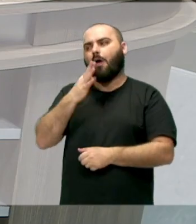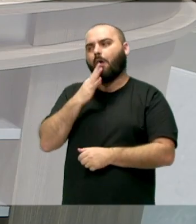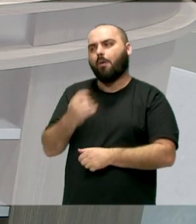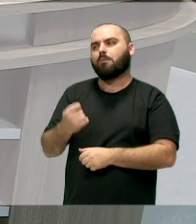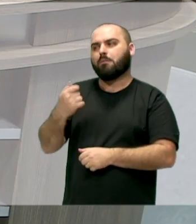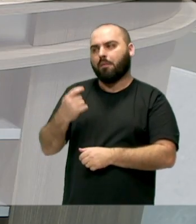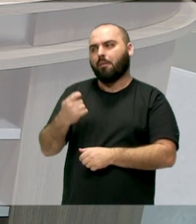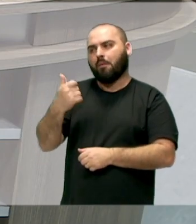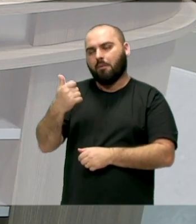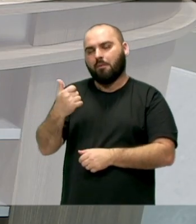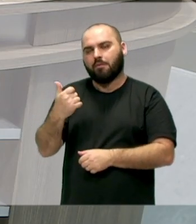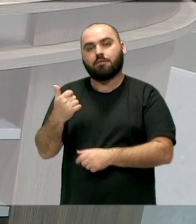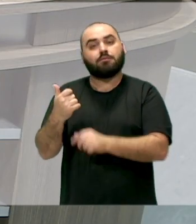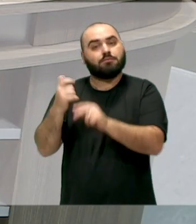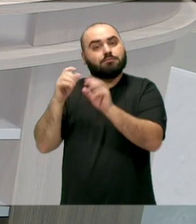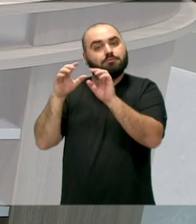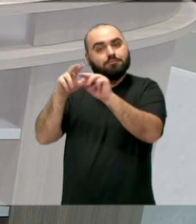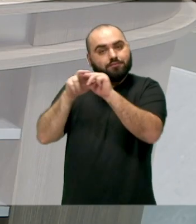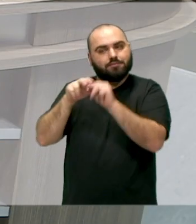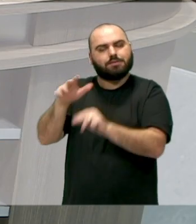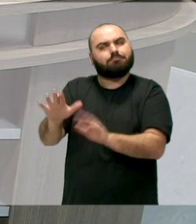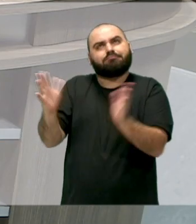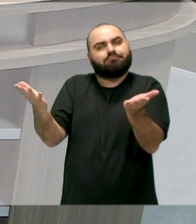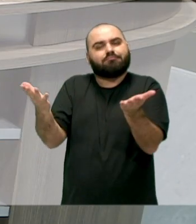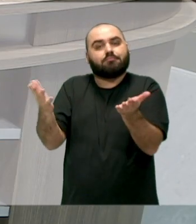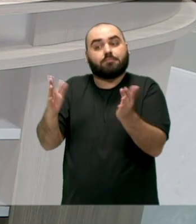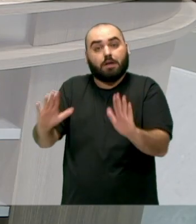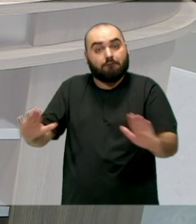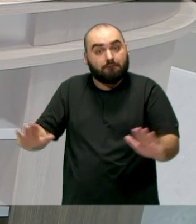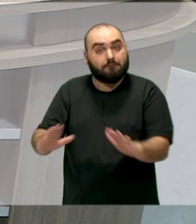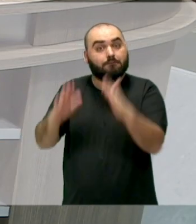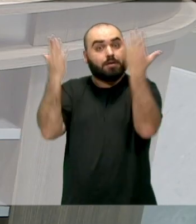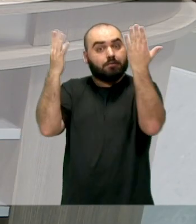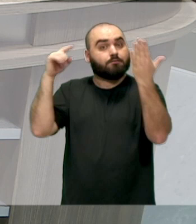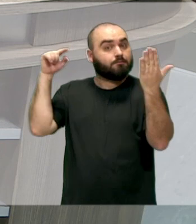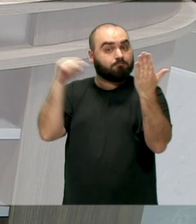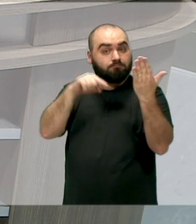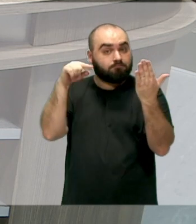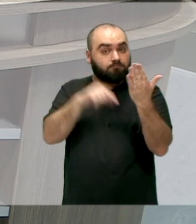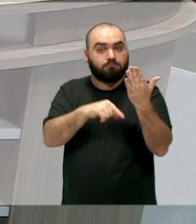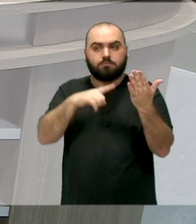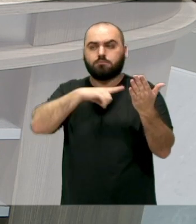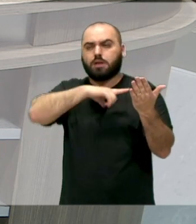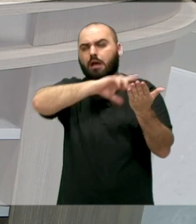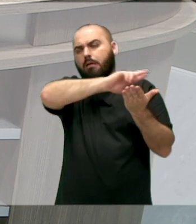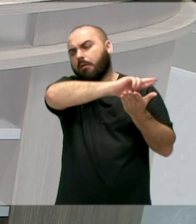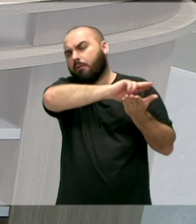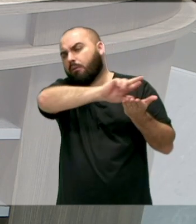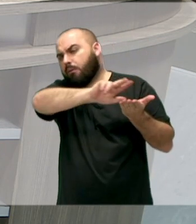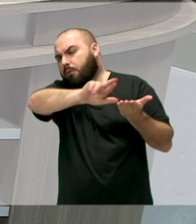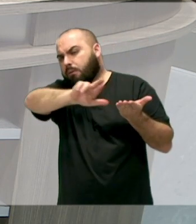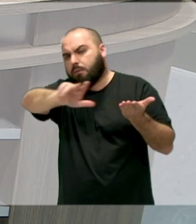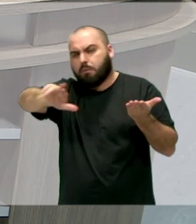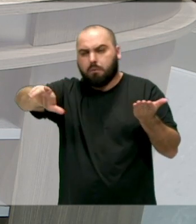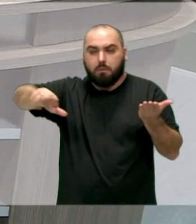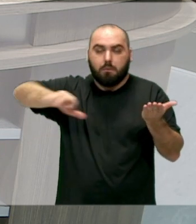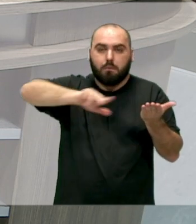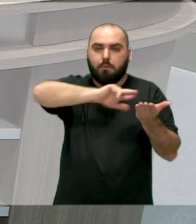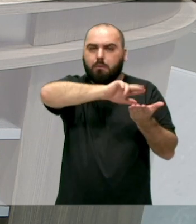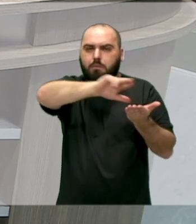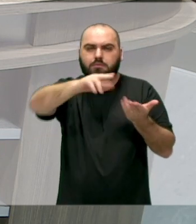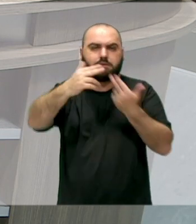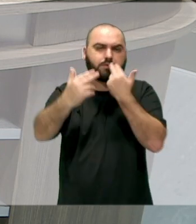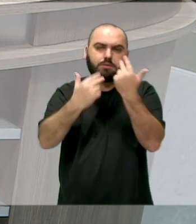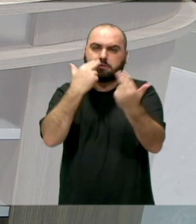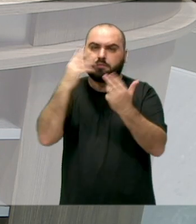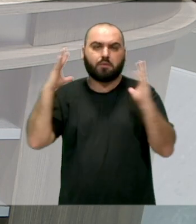lembro de... Assim, enfim, o festival está permeado de atrações as mais variadas